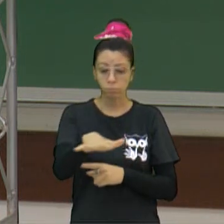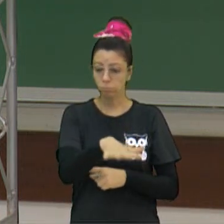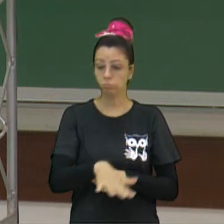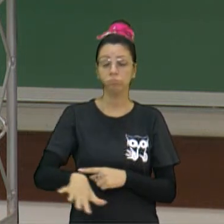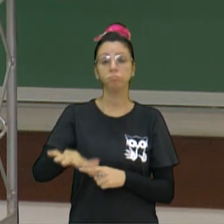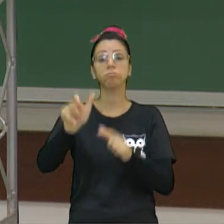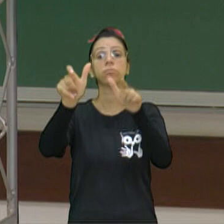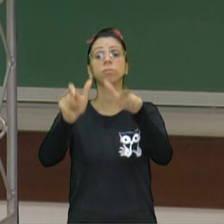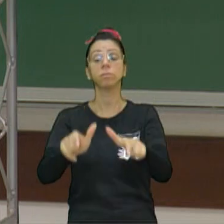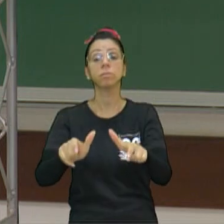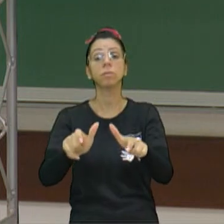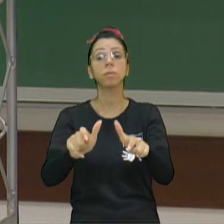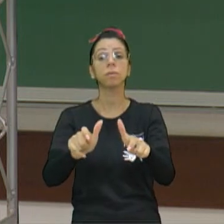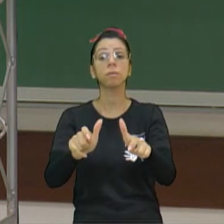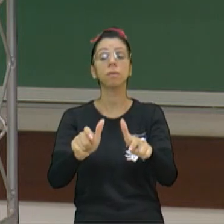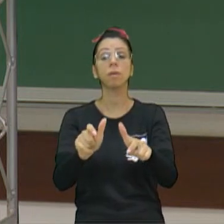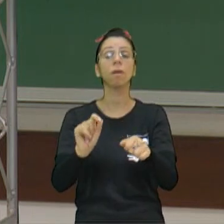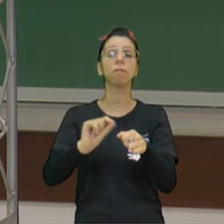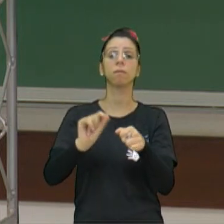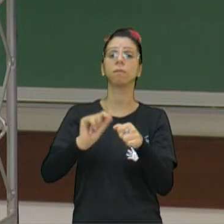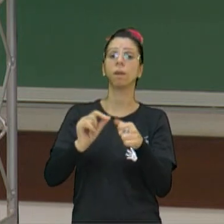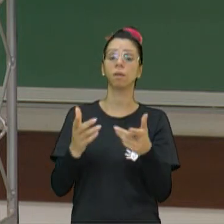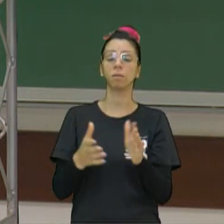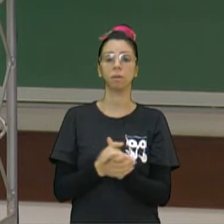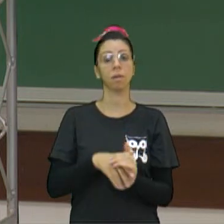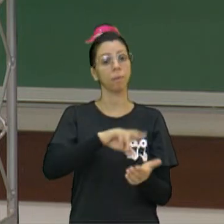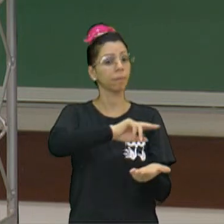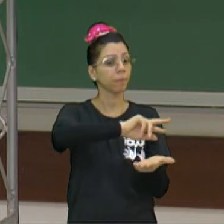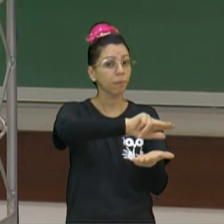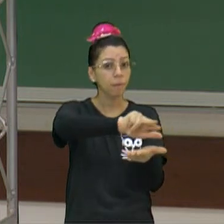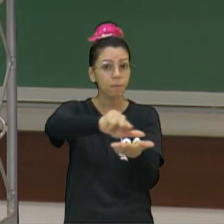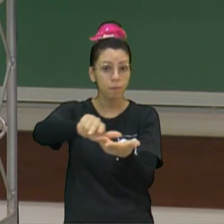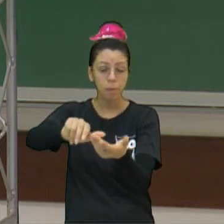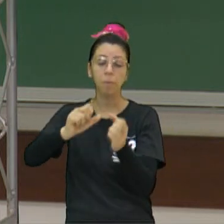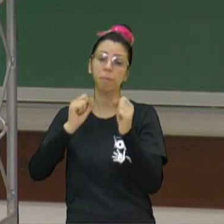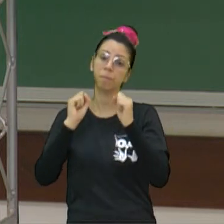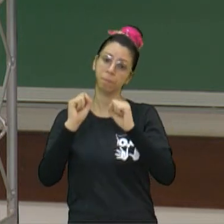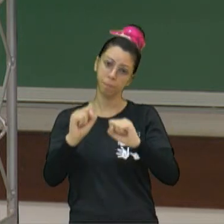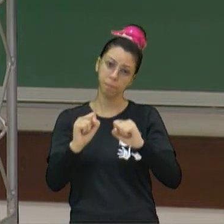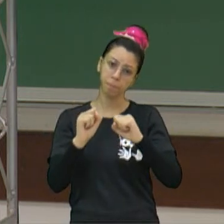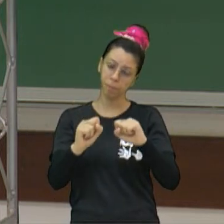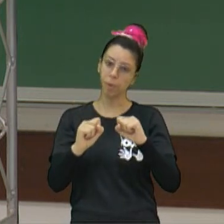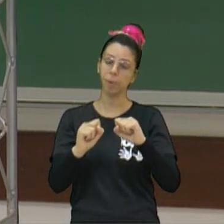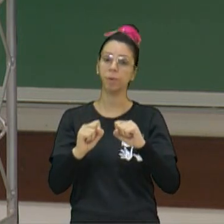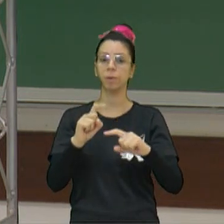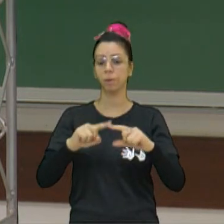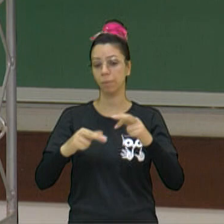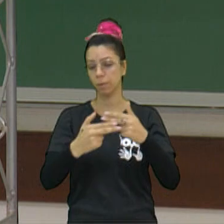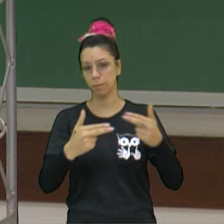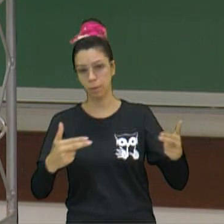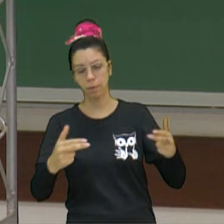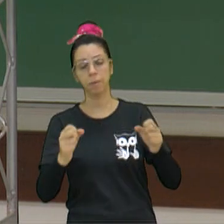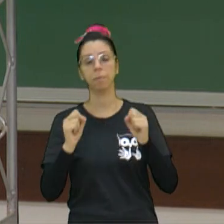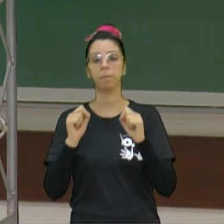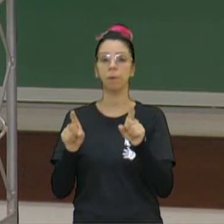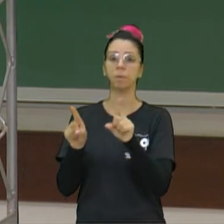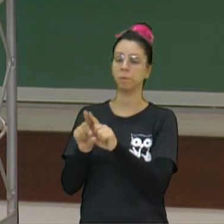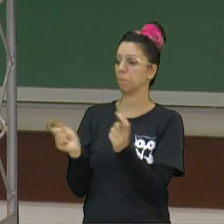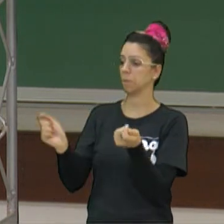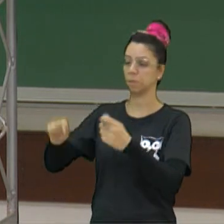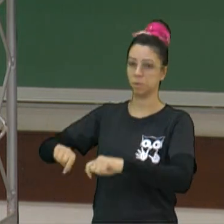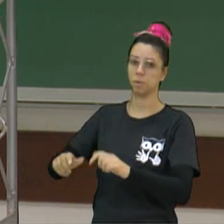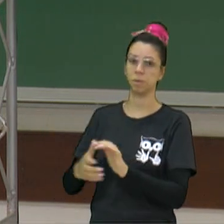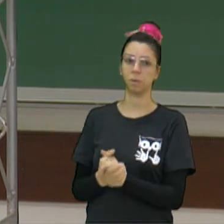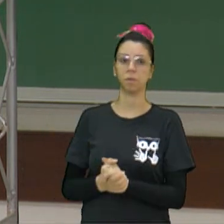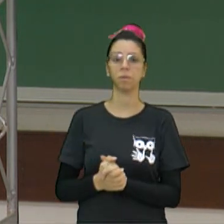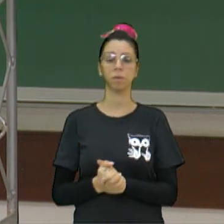realizados o Pilates? Né? Então, o Pilates é realizado em vários locais, como eu já falamos para vocês, né? Pode ser utilizado de equipamentos, pode ser que não necessite. Então,